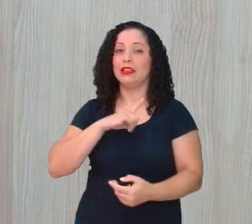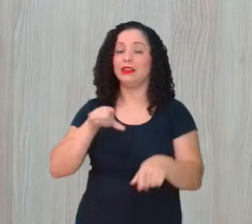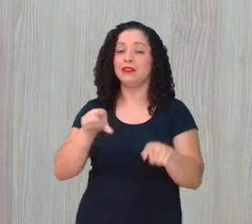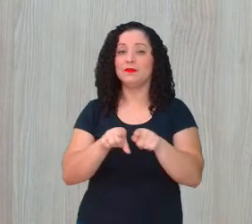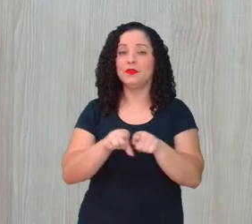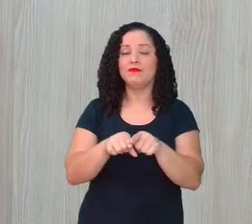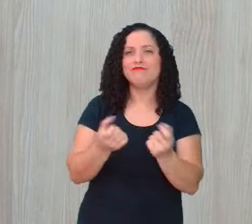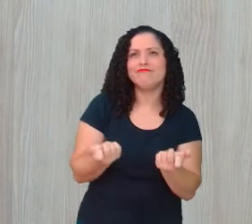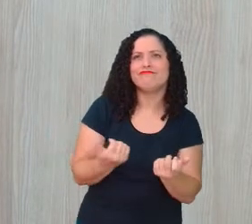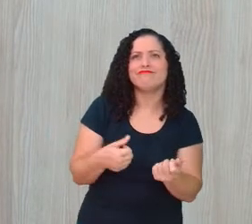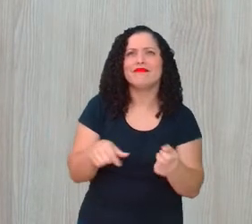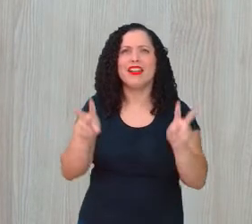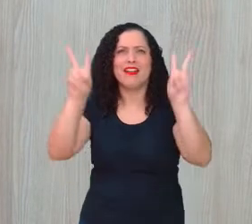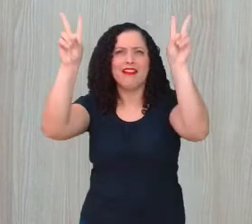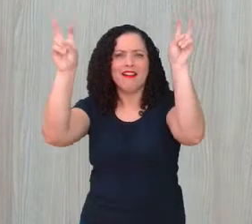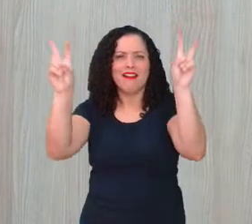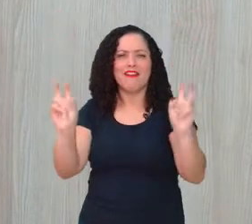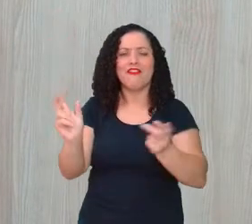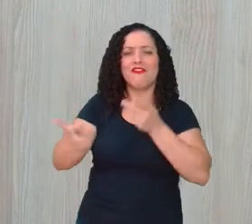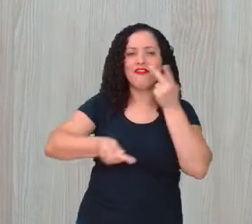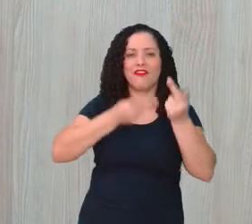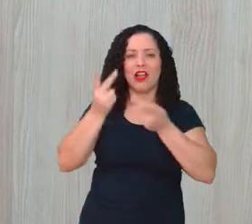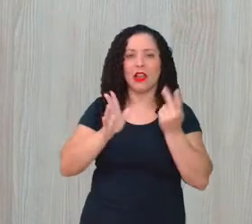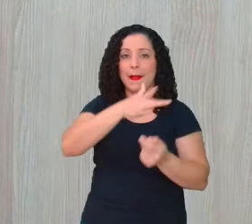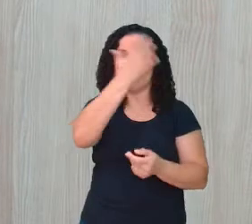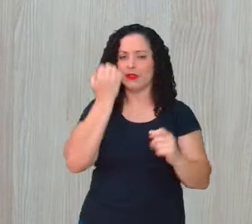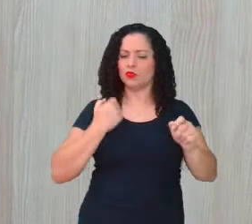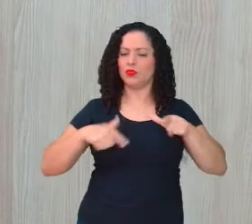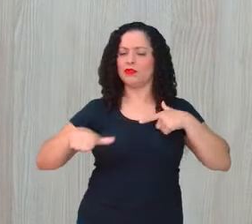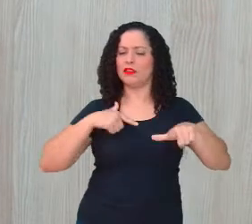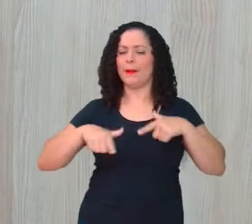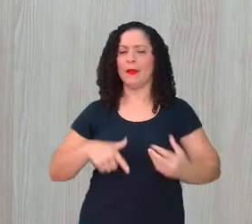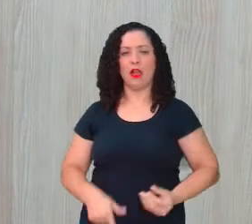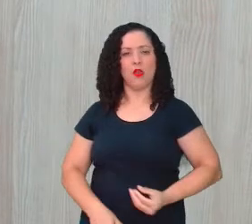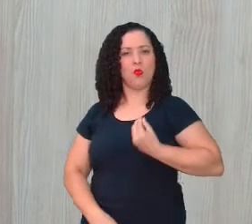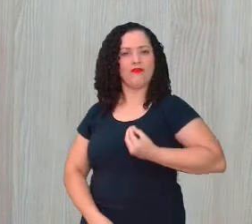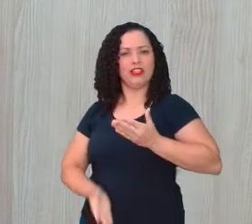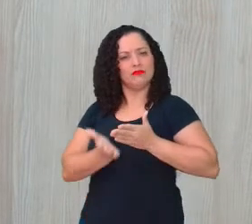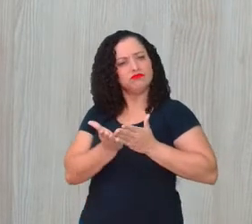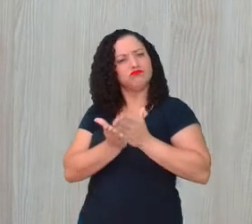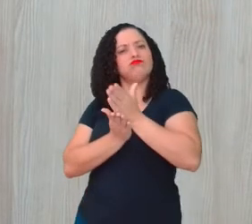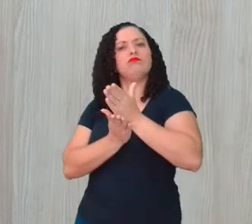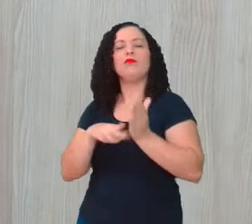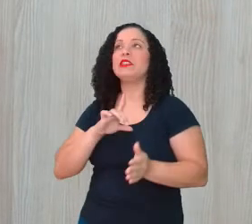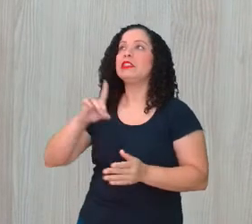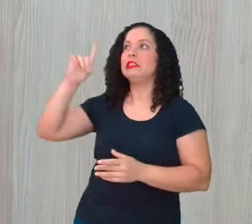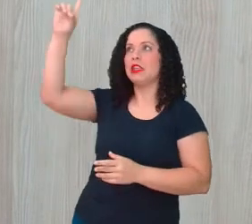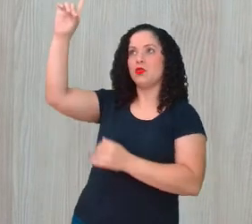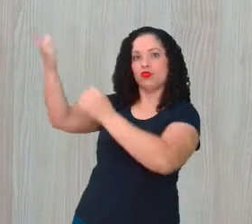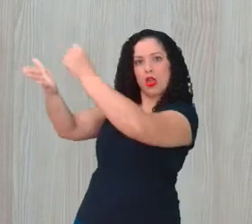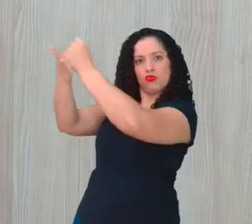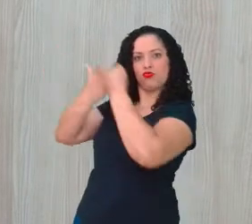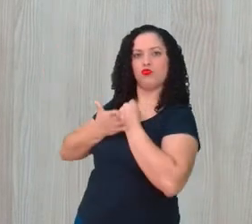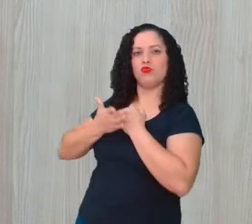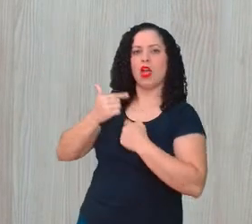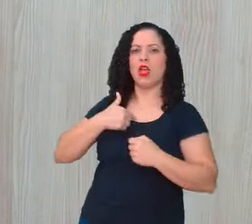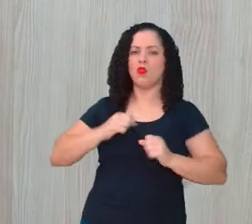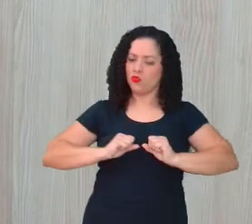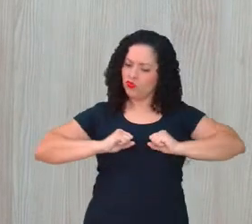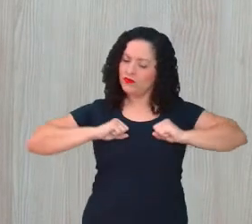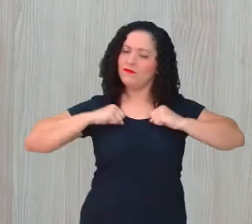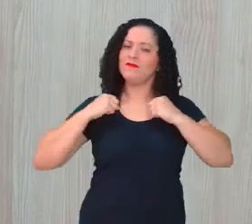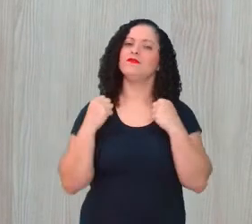que o trabalho enobrece o homem, Deus ajuda quem cedo